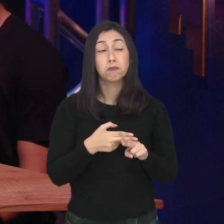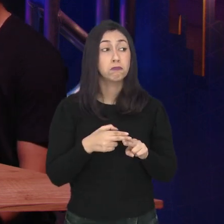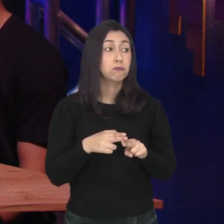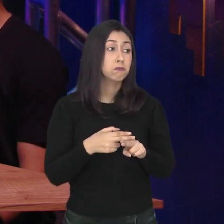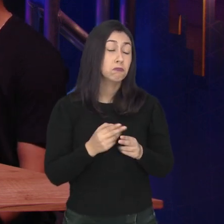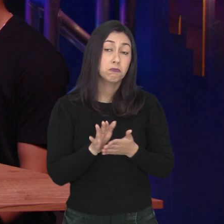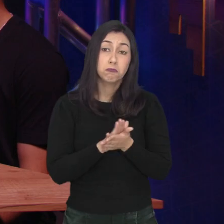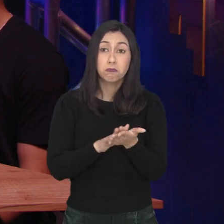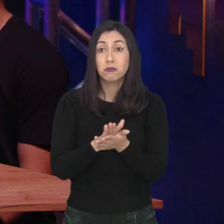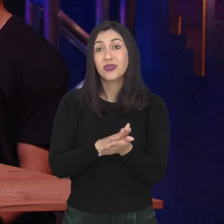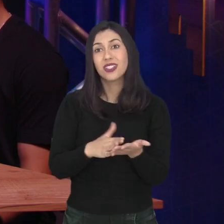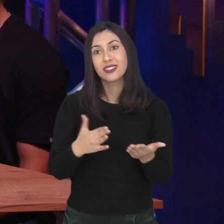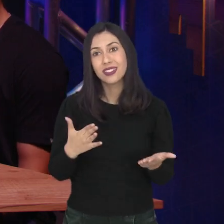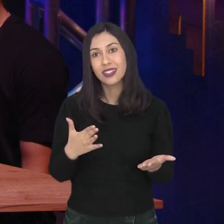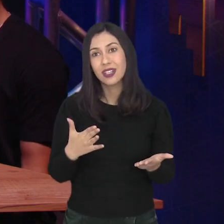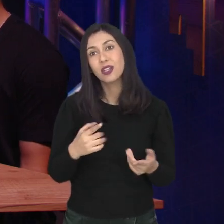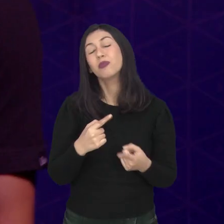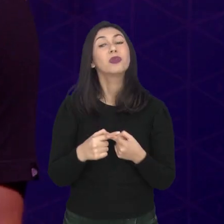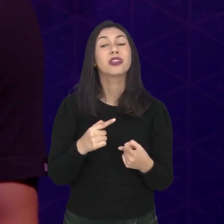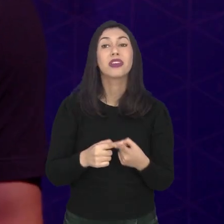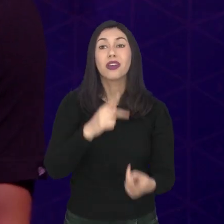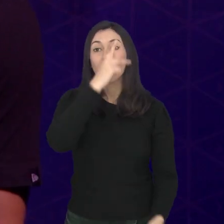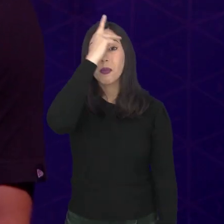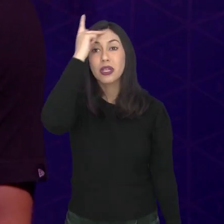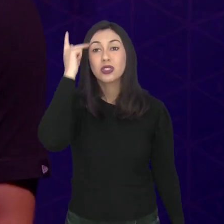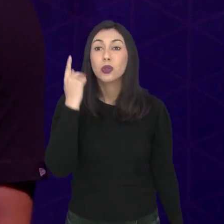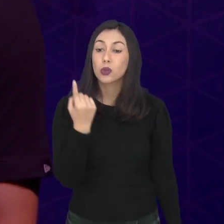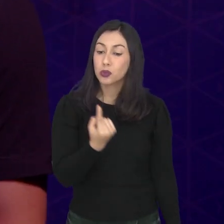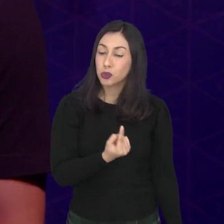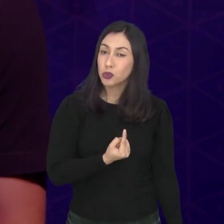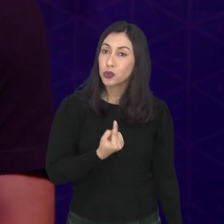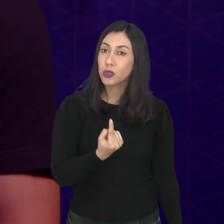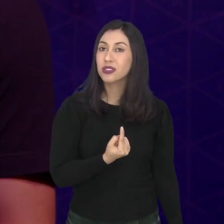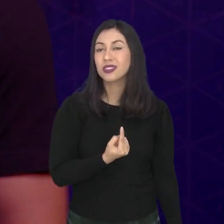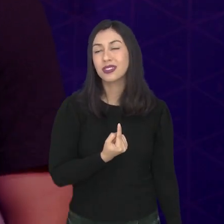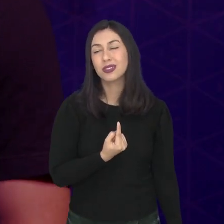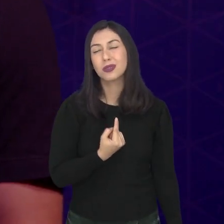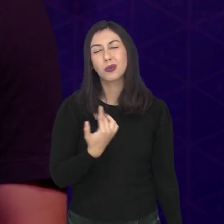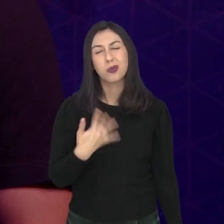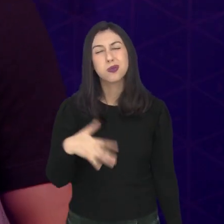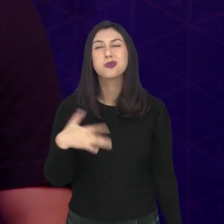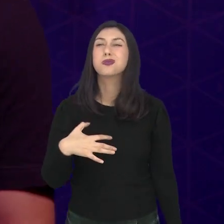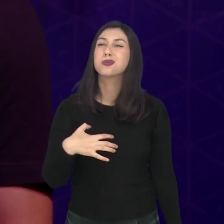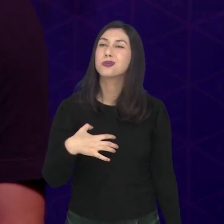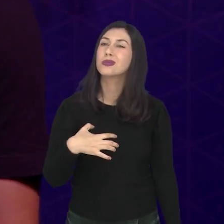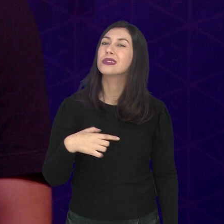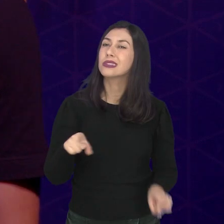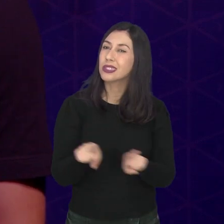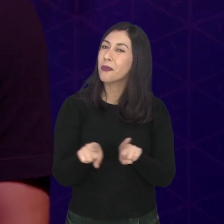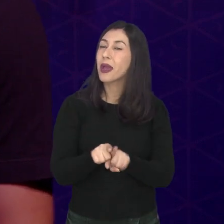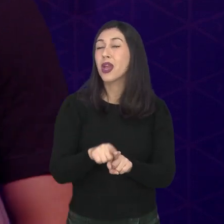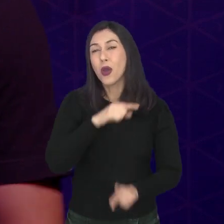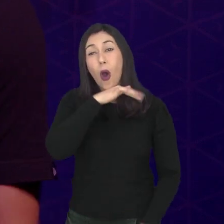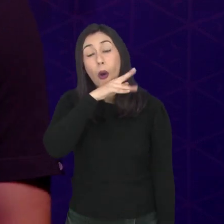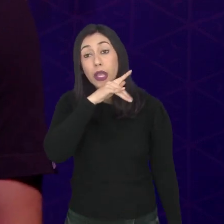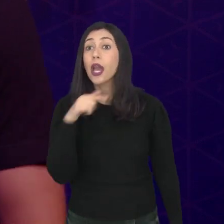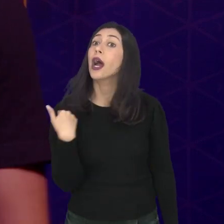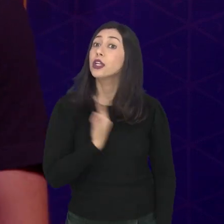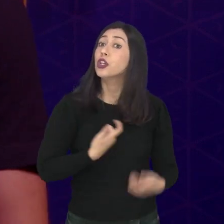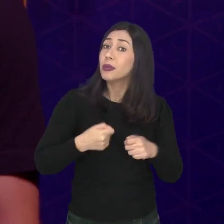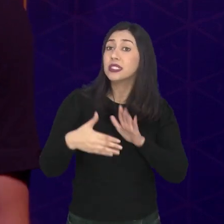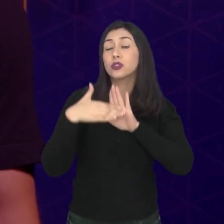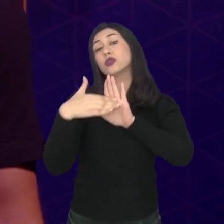e acabou ficando sozinha, né? Então, a solidão de uma pessoa que é alvo de bullying é muito grande. Por isso que a gente tem que ajudar, galera. A gente